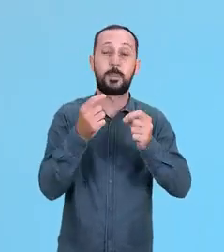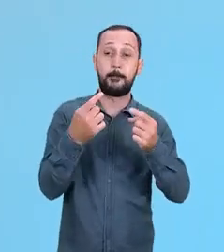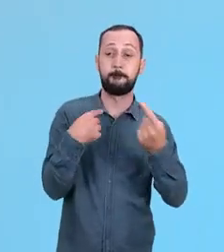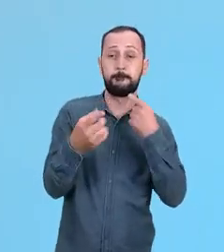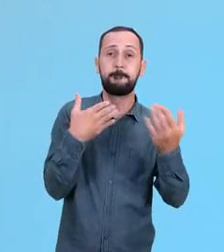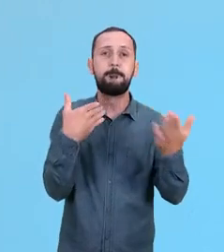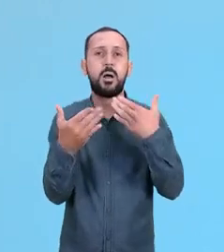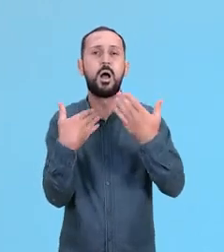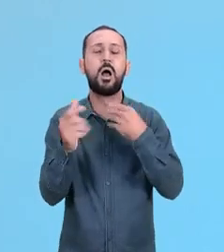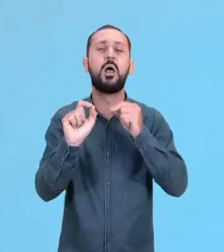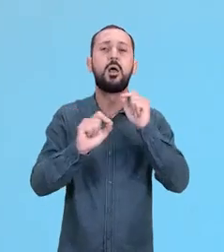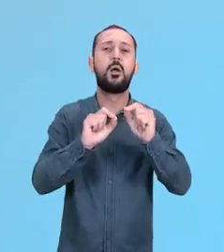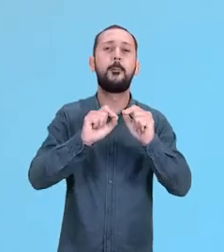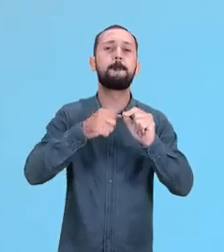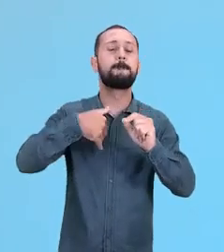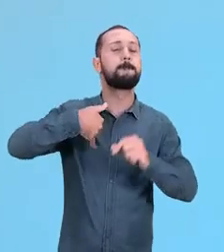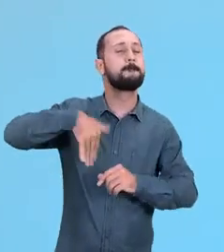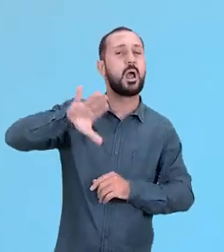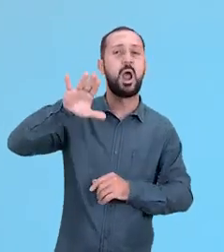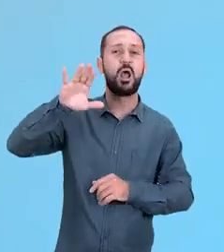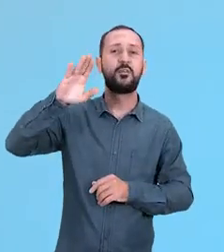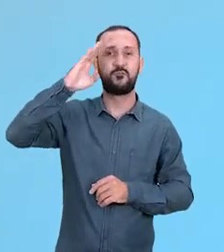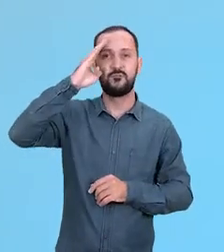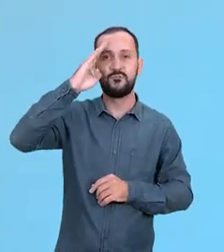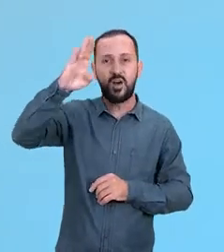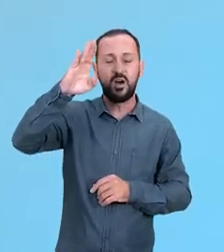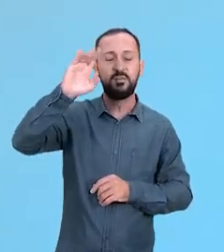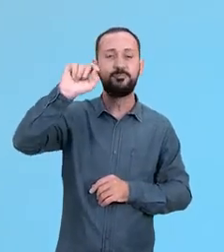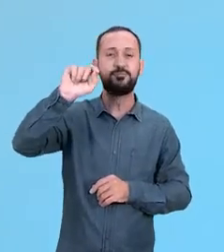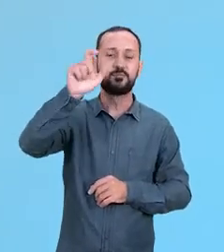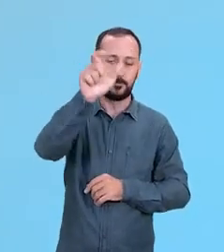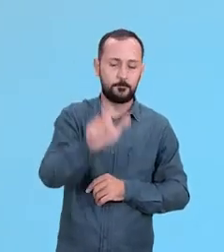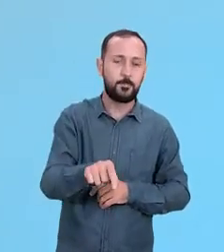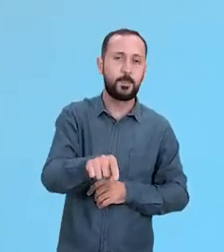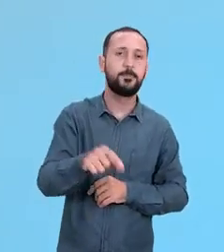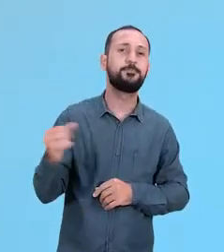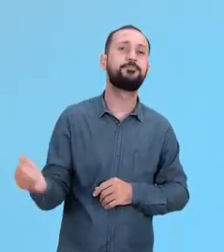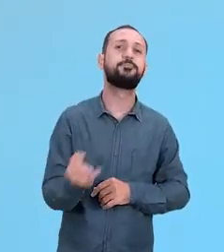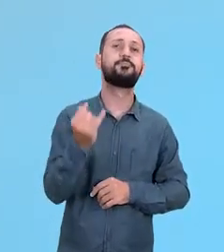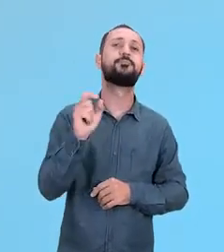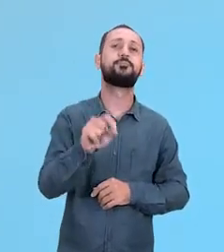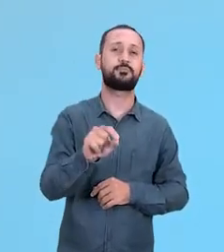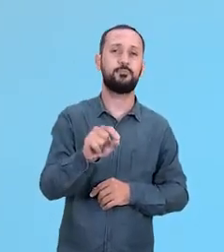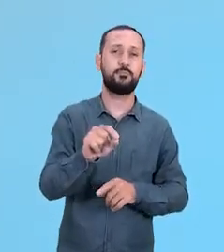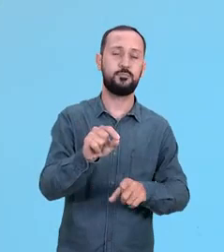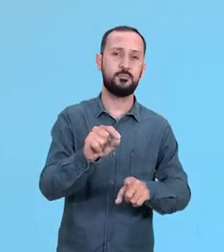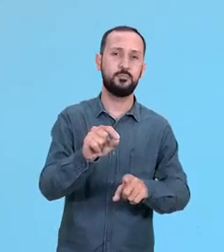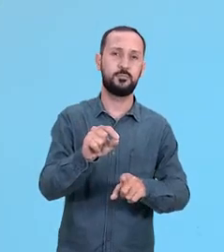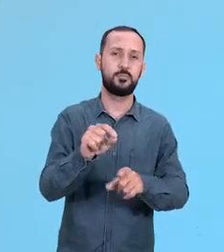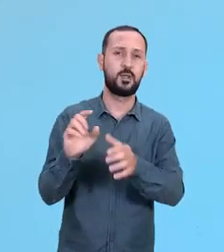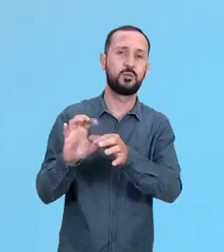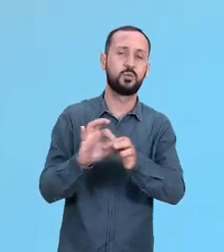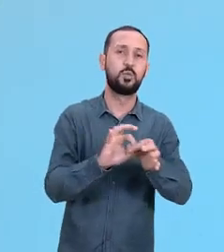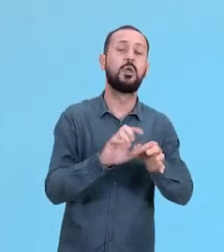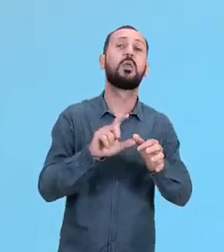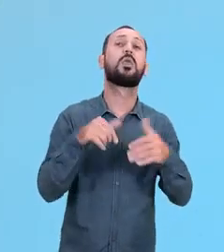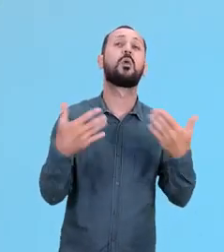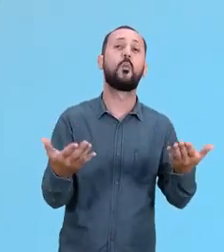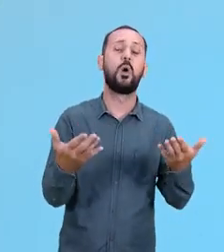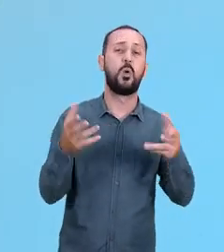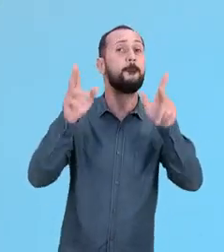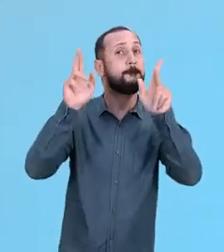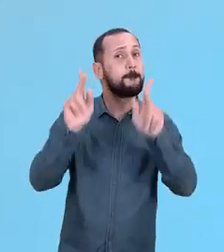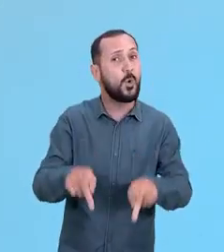esse debate com o principal ator desse processo, que é a